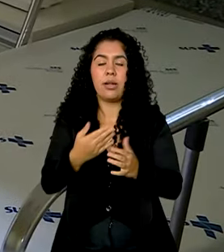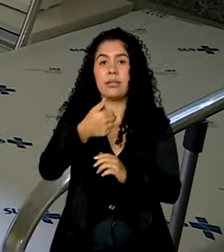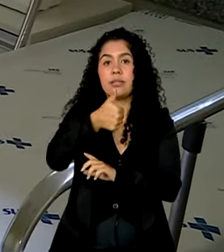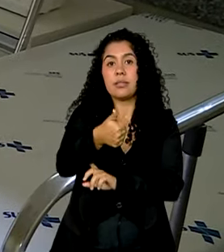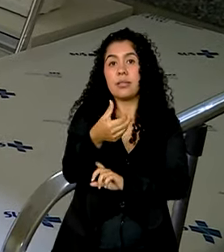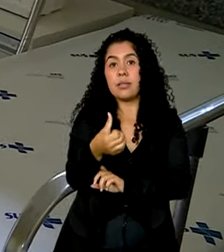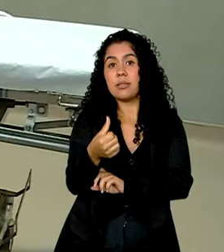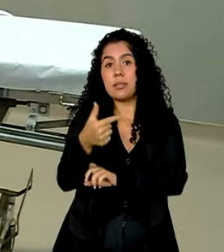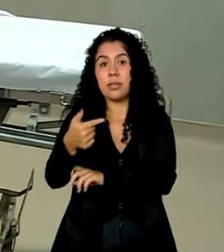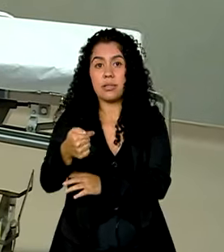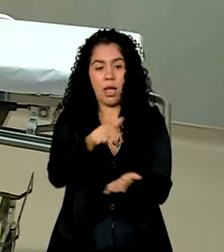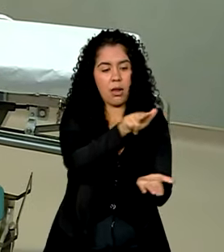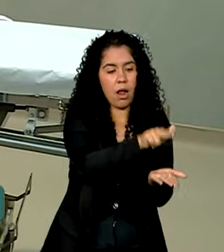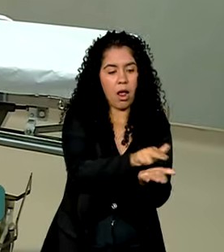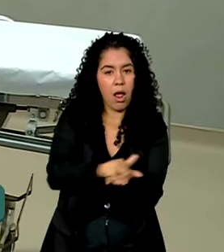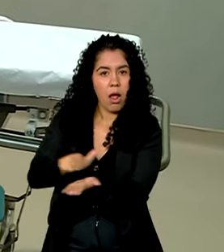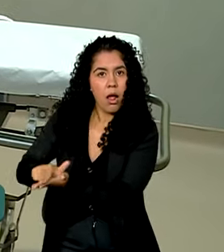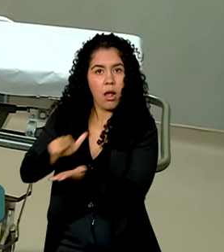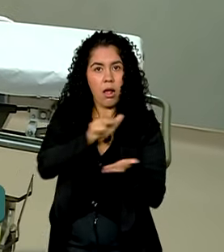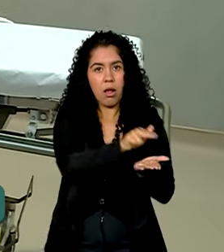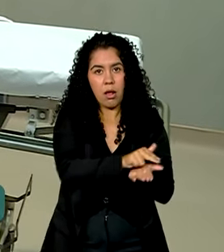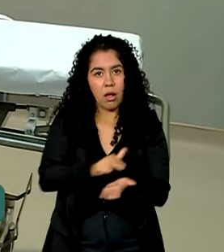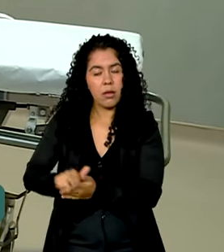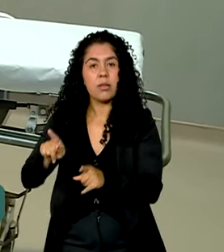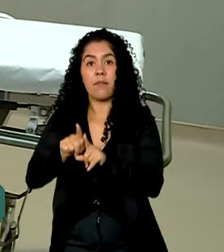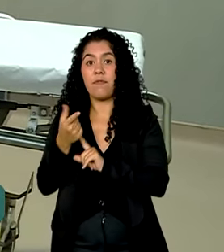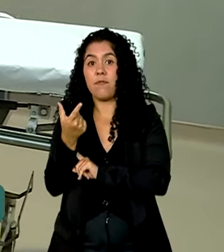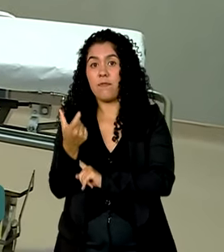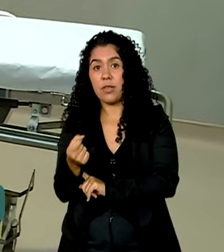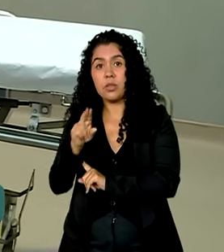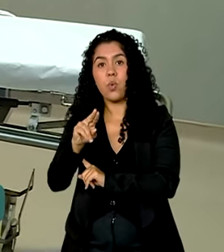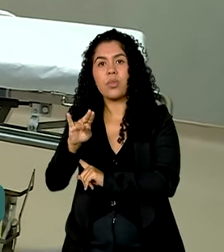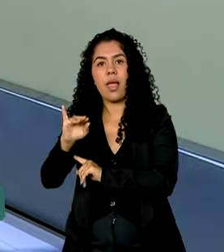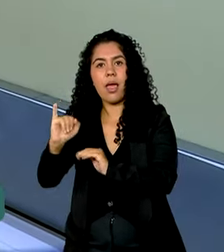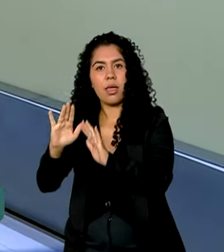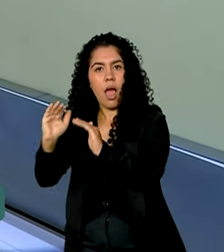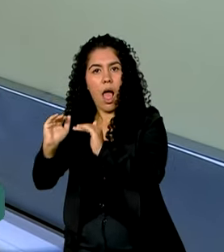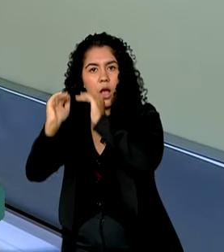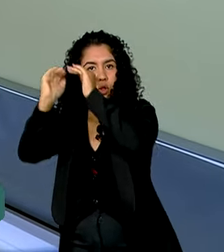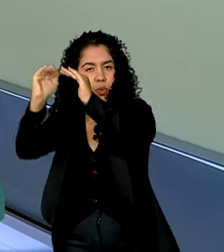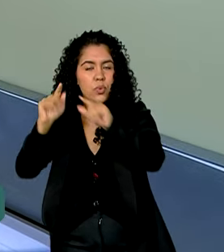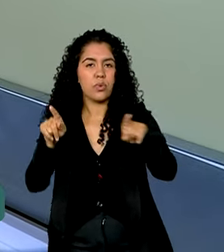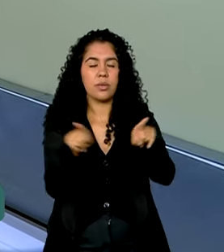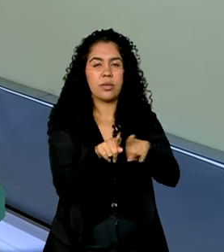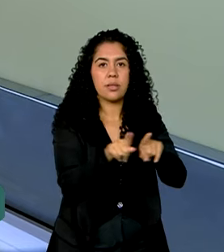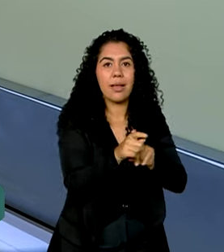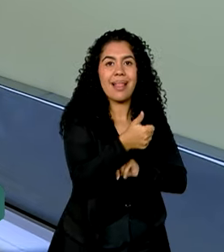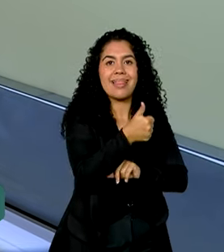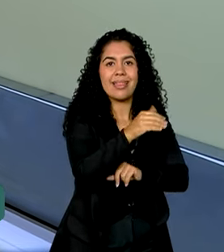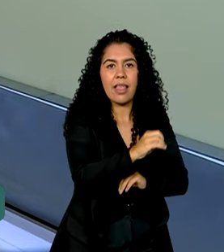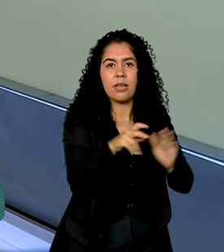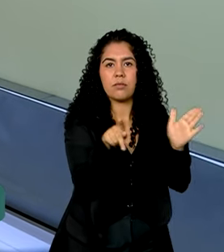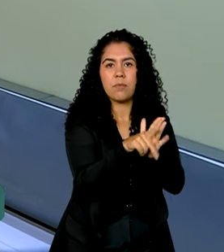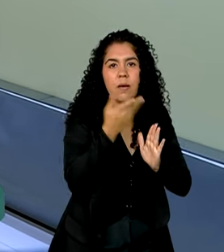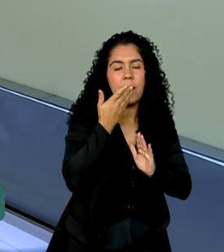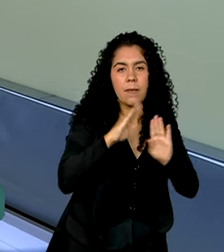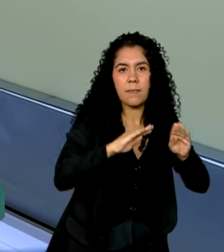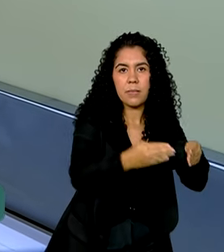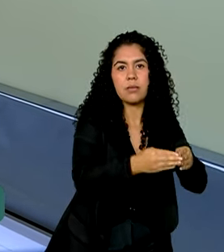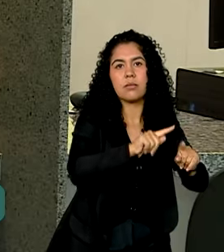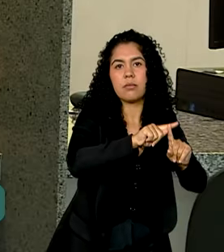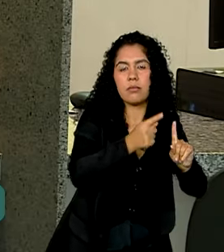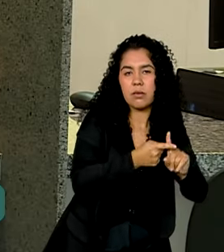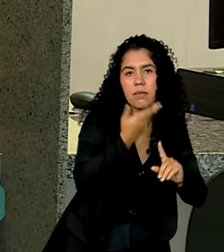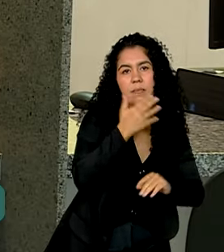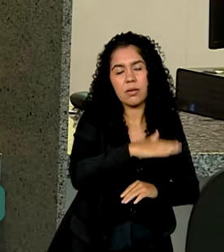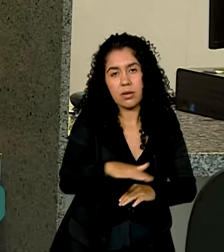167 leitos, incluindo 20 UTIs adulto e 10 neonatal, além de exames de imagem e consultas